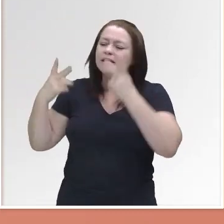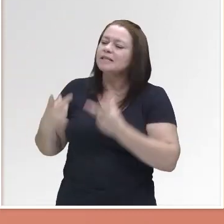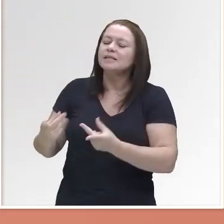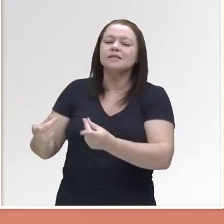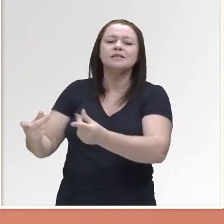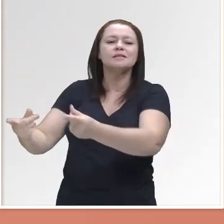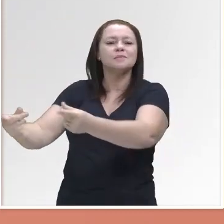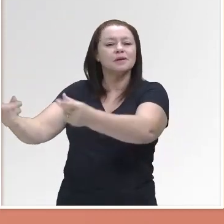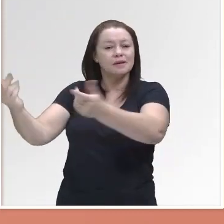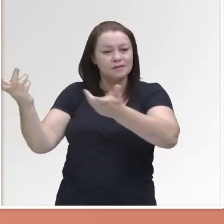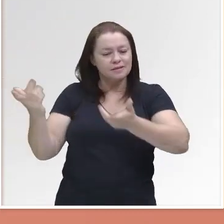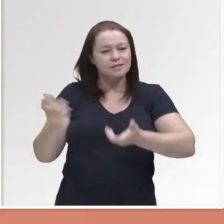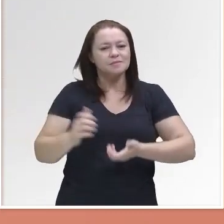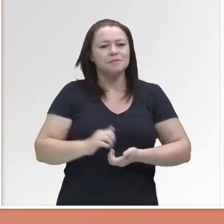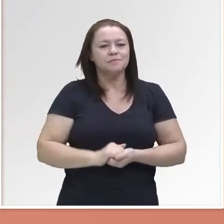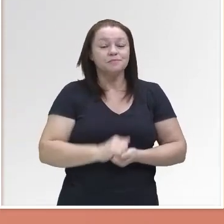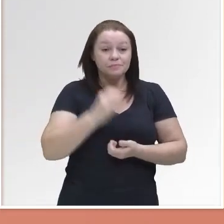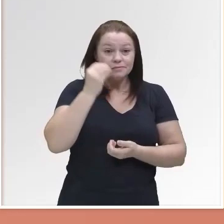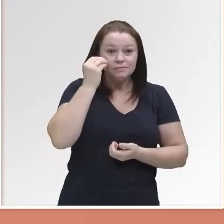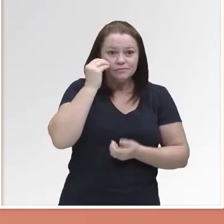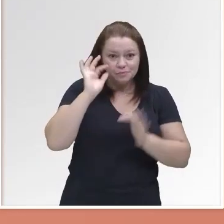o final da história.